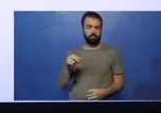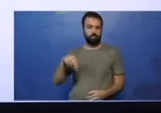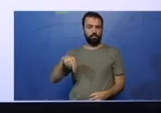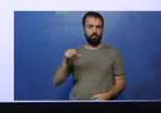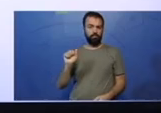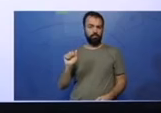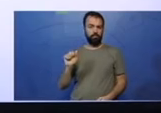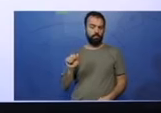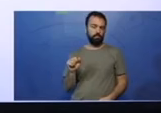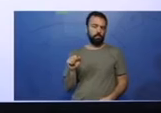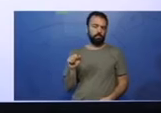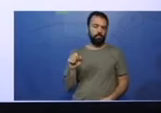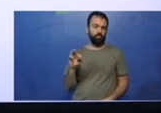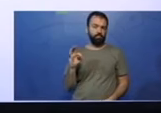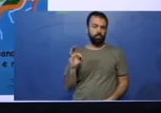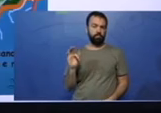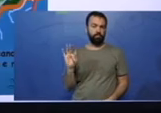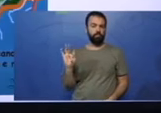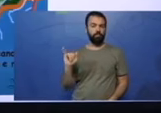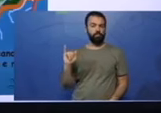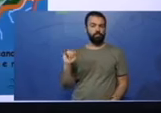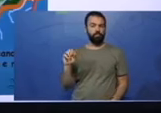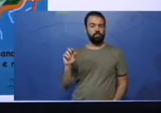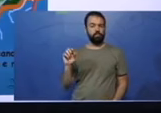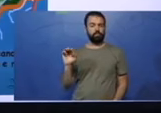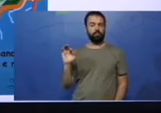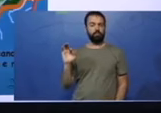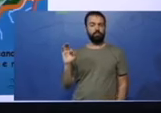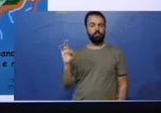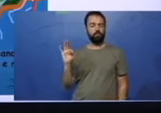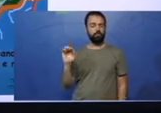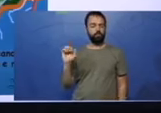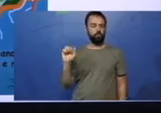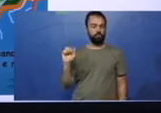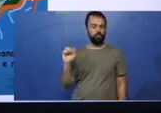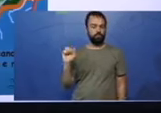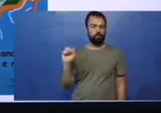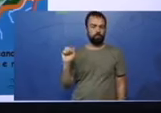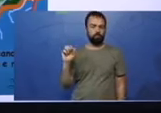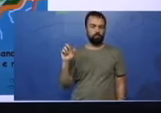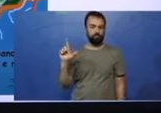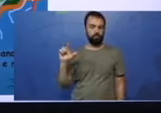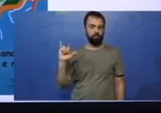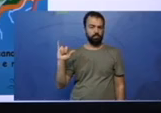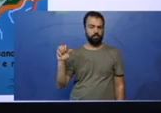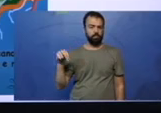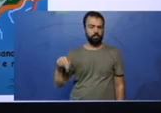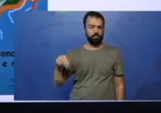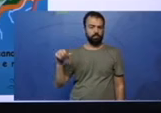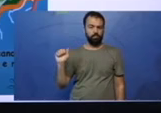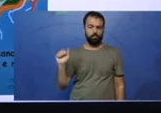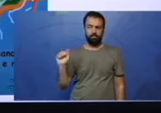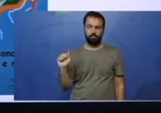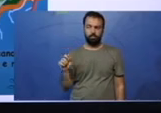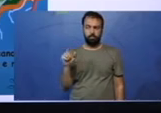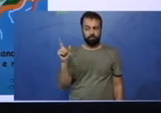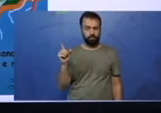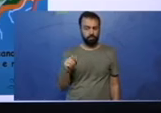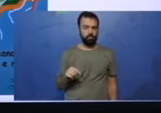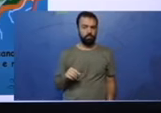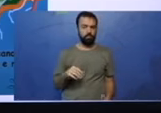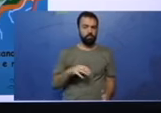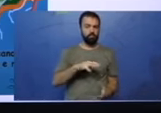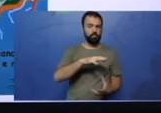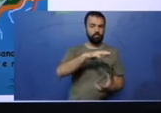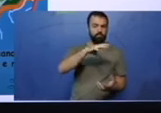O ciclo da água. Bom, sobre o ciclo da água, a gente provavelmente já viu em vários momentos